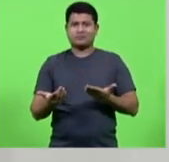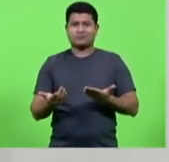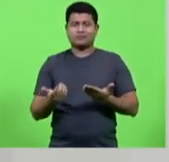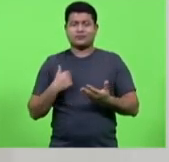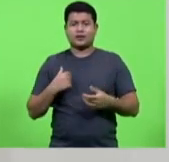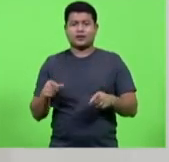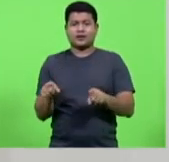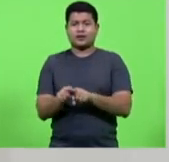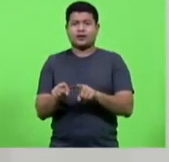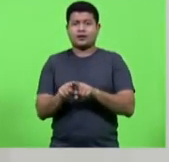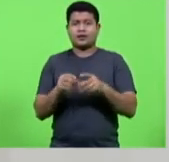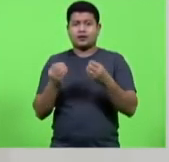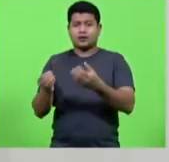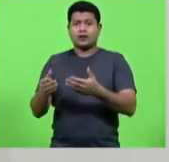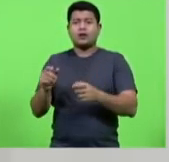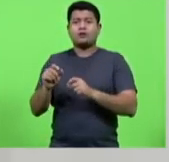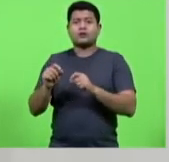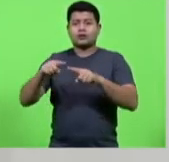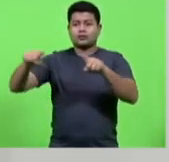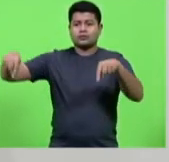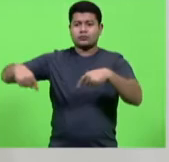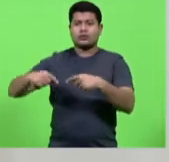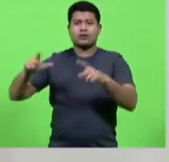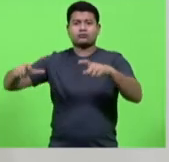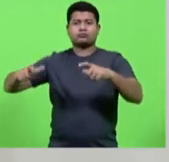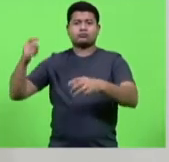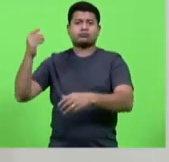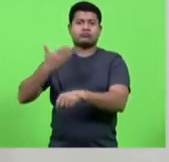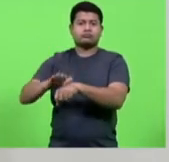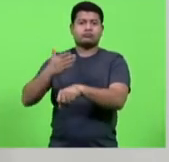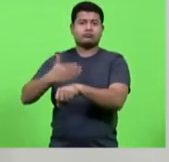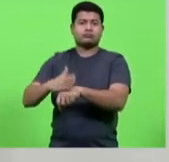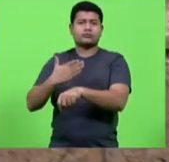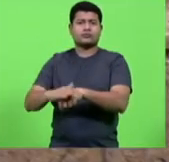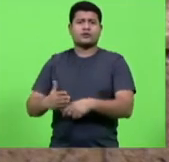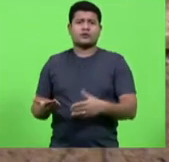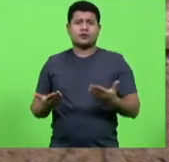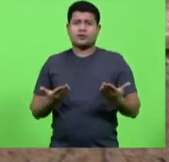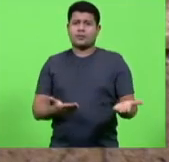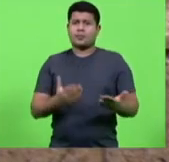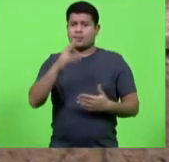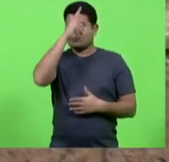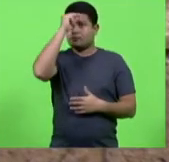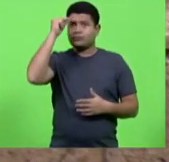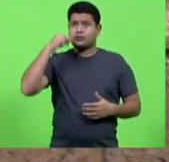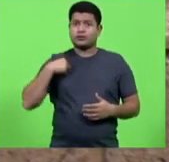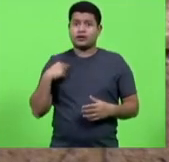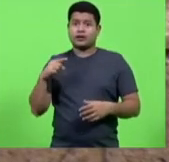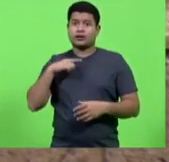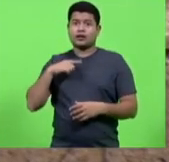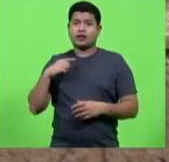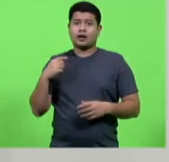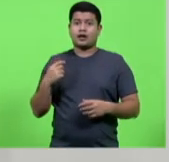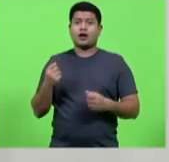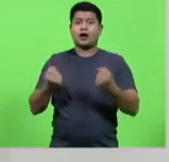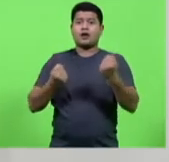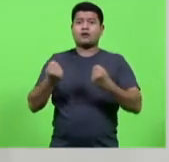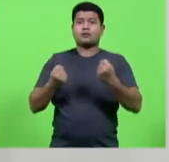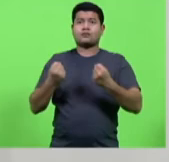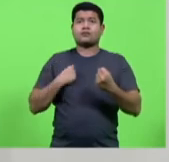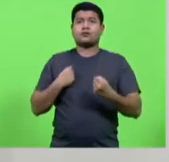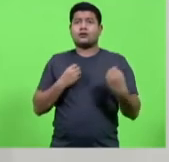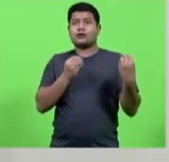proporcionam ainda o local para treinamento. Quantos e quantos prefeitos falaram, não, tem viatura que vem daqui, fui eu o prefeito que deu, o